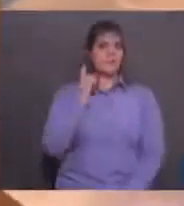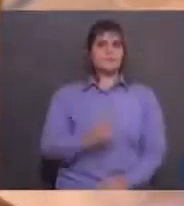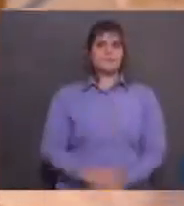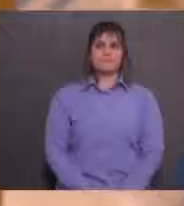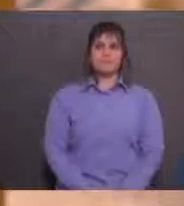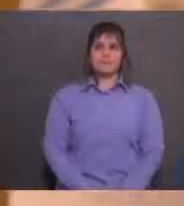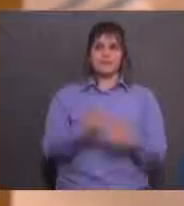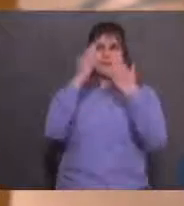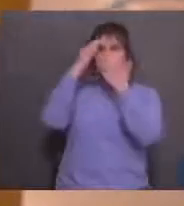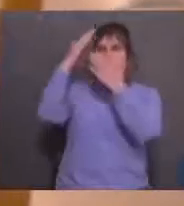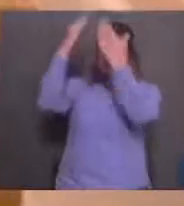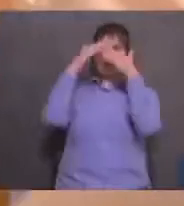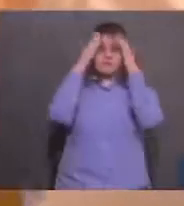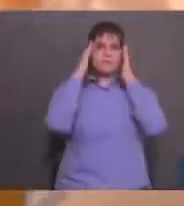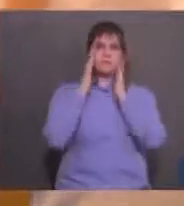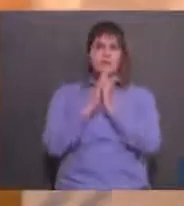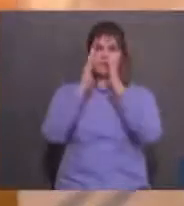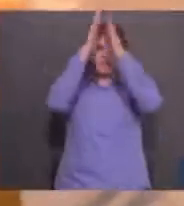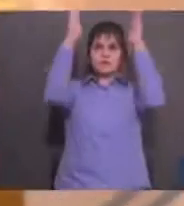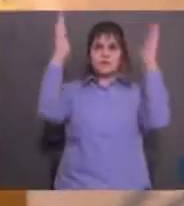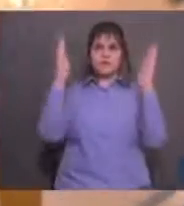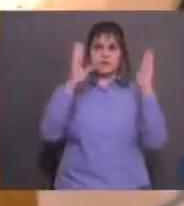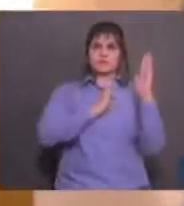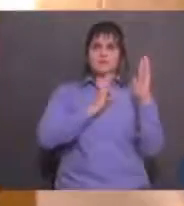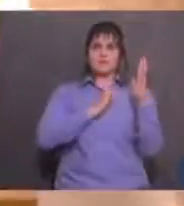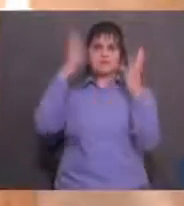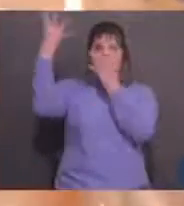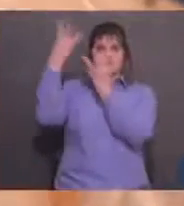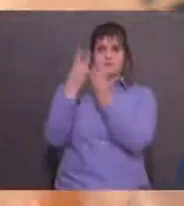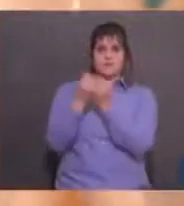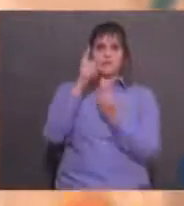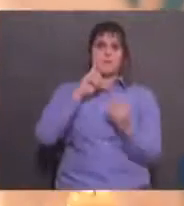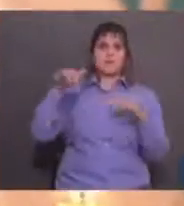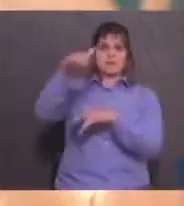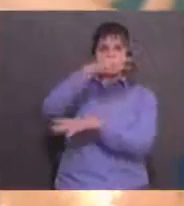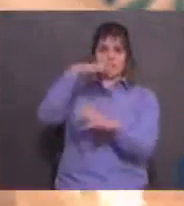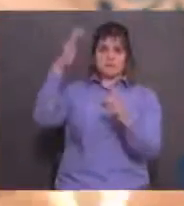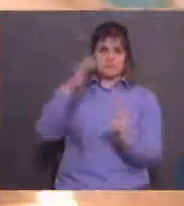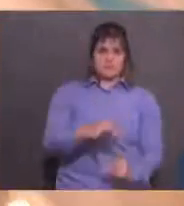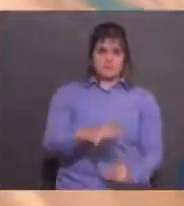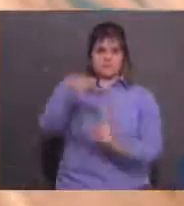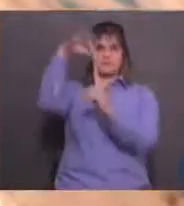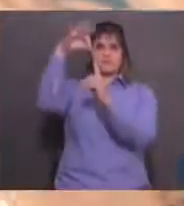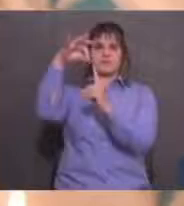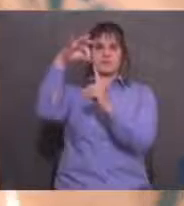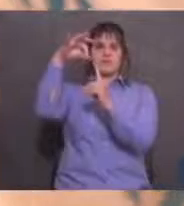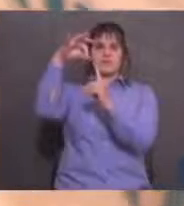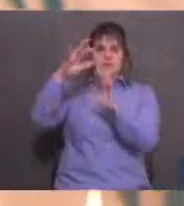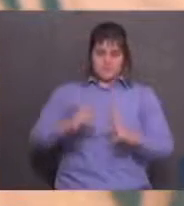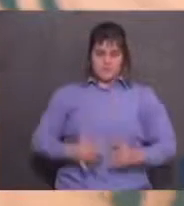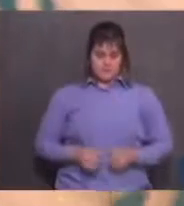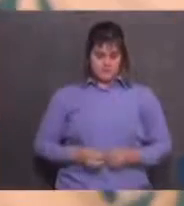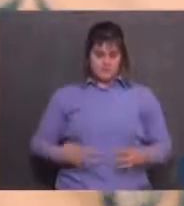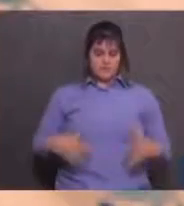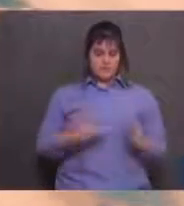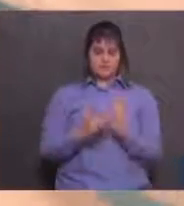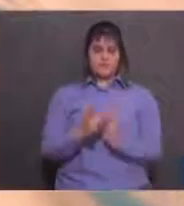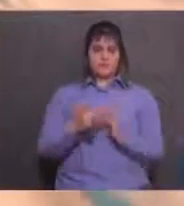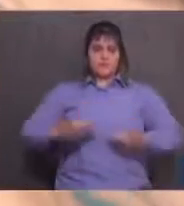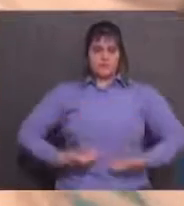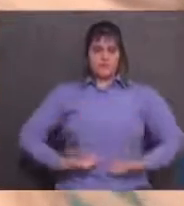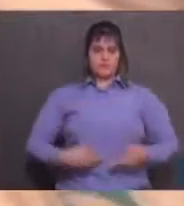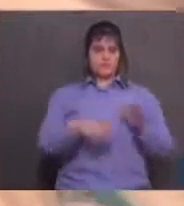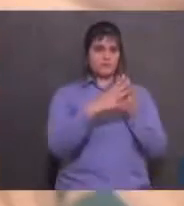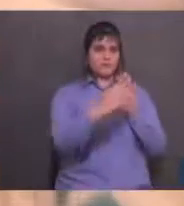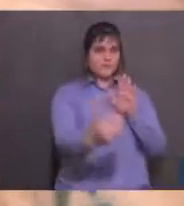Ave Maria, cheia de graça, o Senhor é convosco. Bendita sois vós entre as mulheres, e bendito é o fruto do vosso